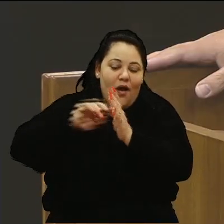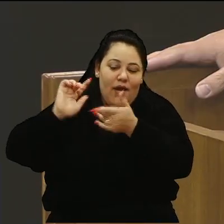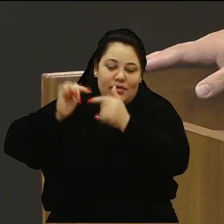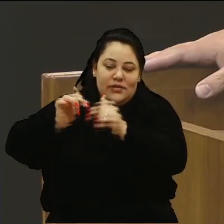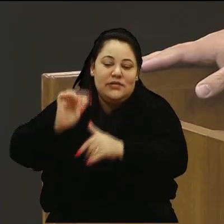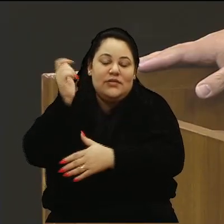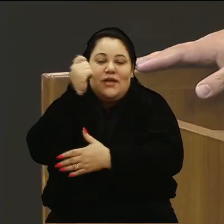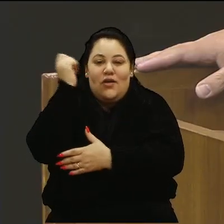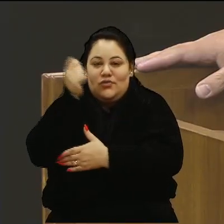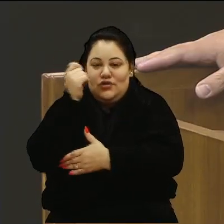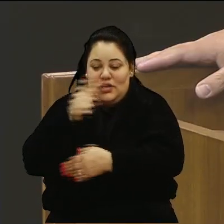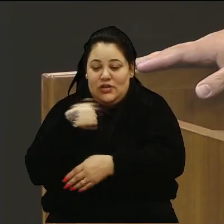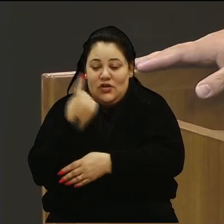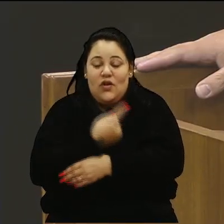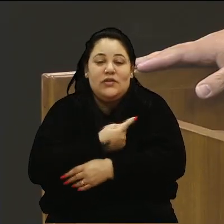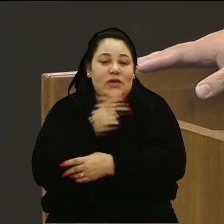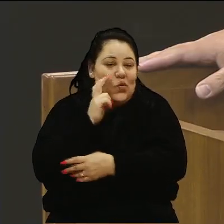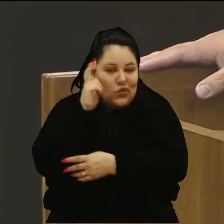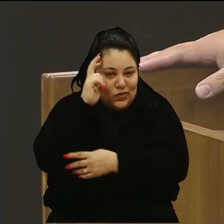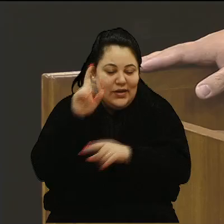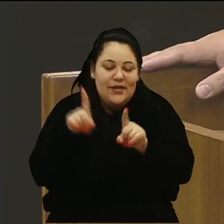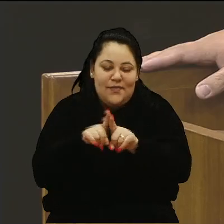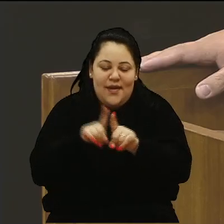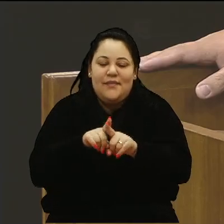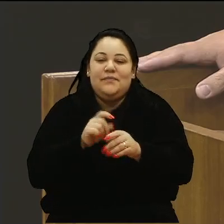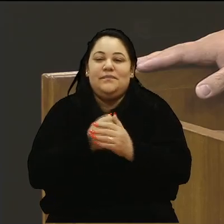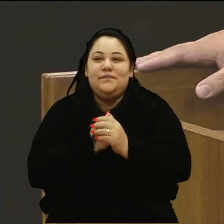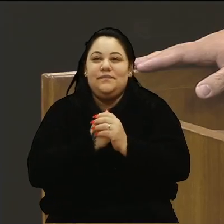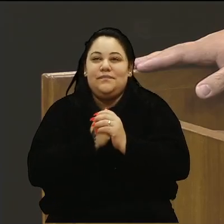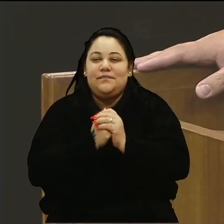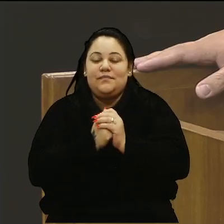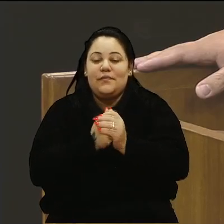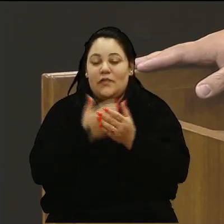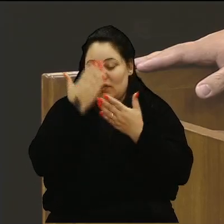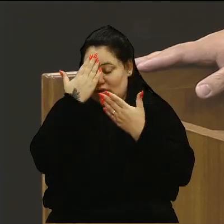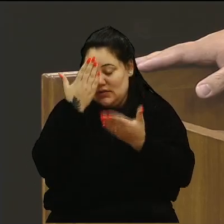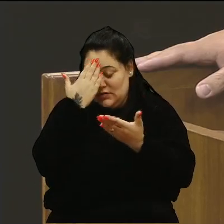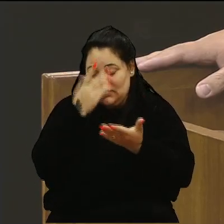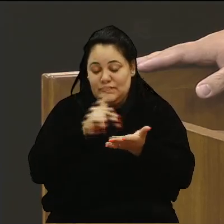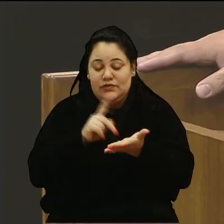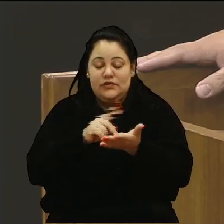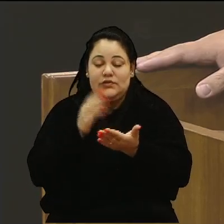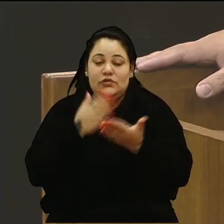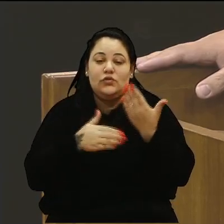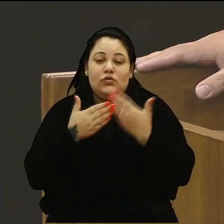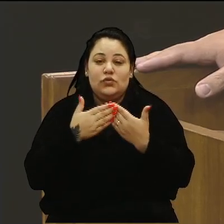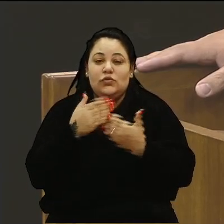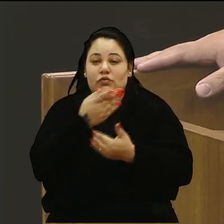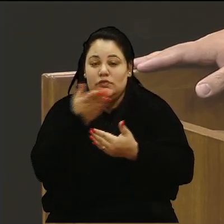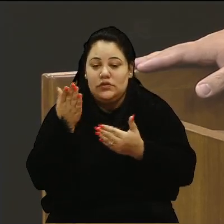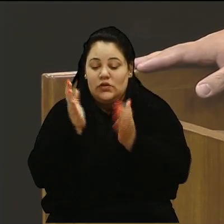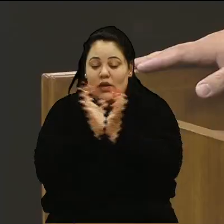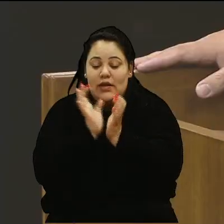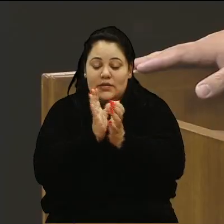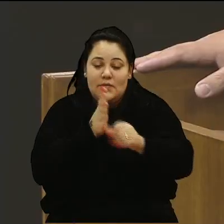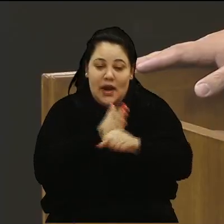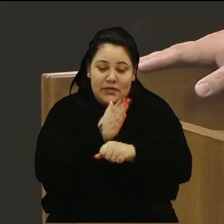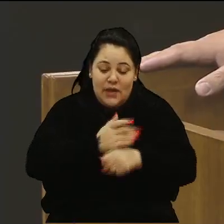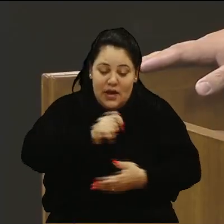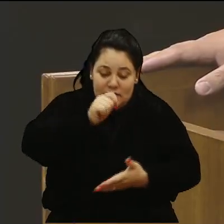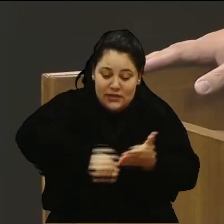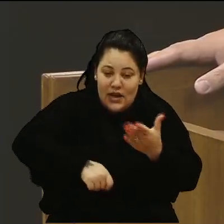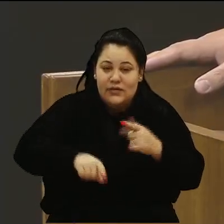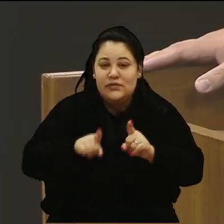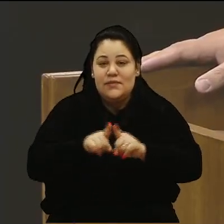nossa história, a nossa cultura, que cada vez tem se perdido. Então, agradeço aos colegas que participaram, que assinaram,